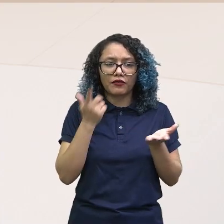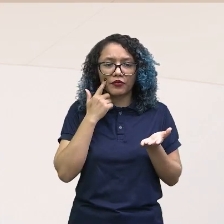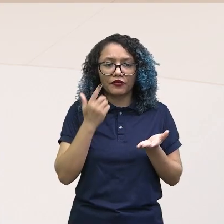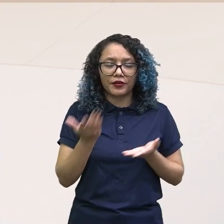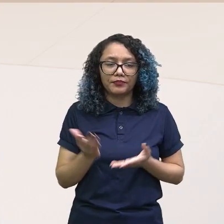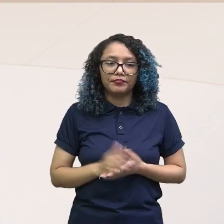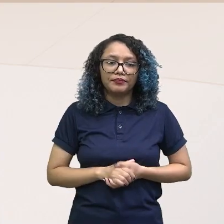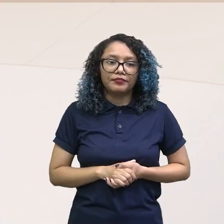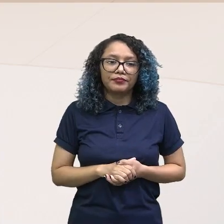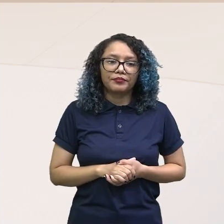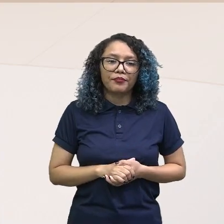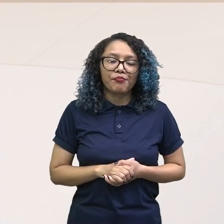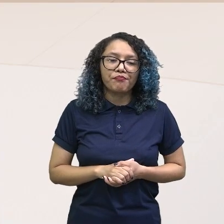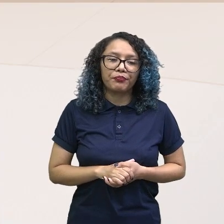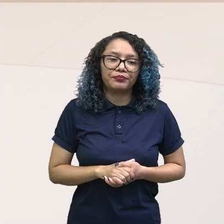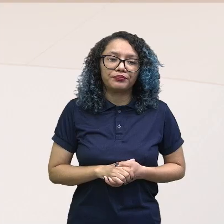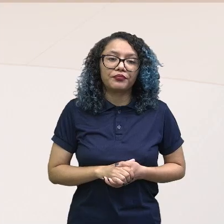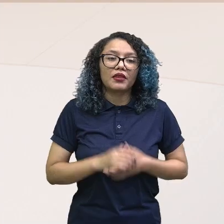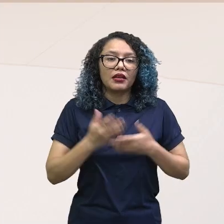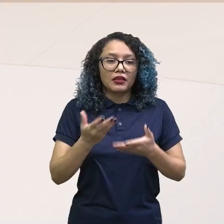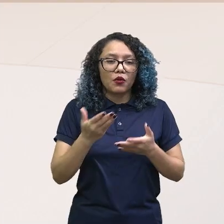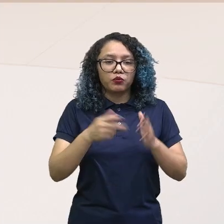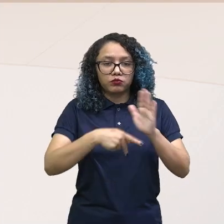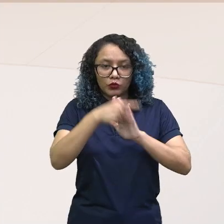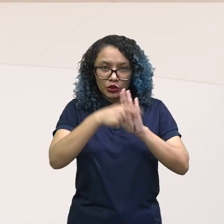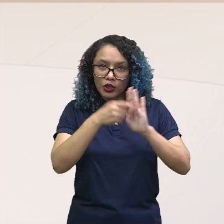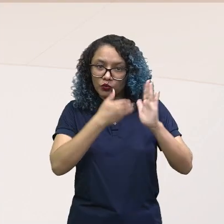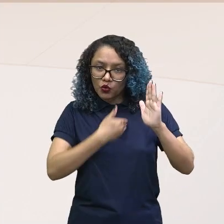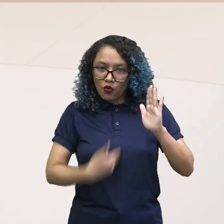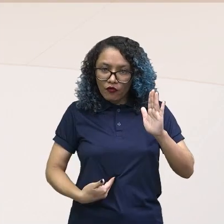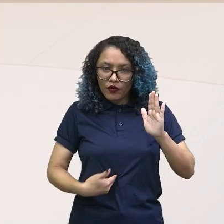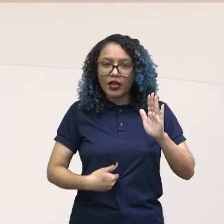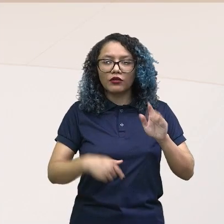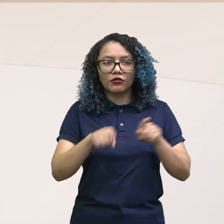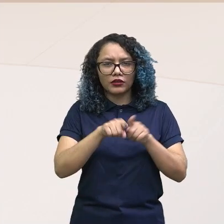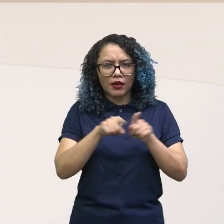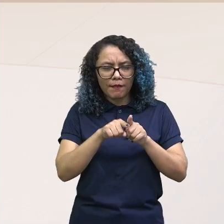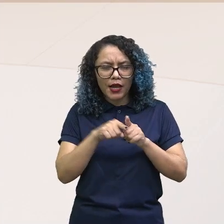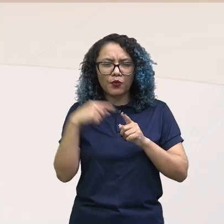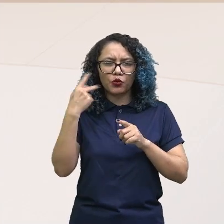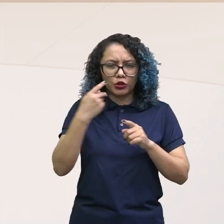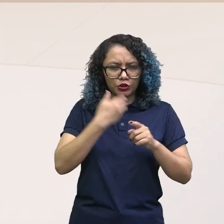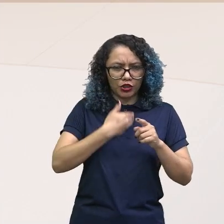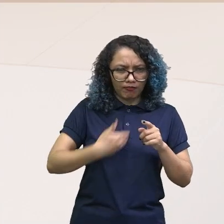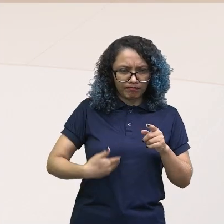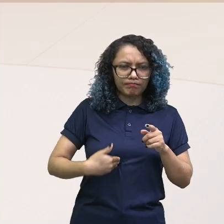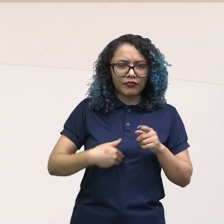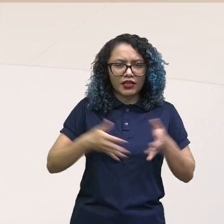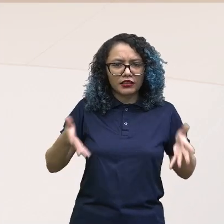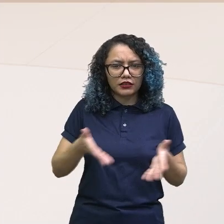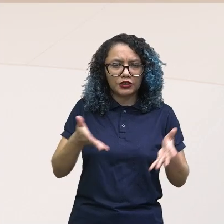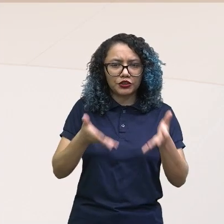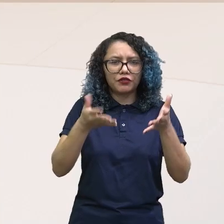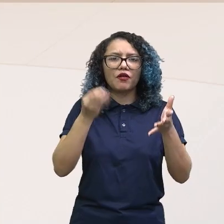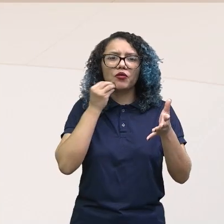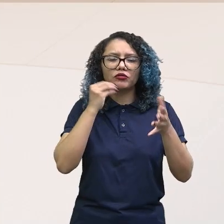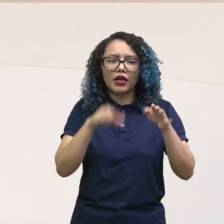então, vejam lá. Programas governamentais e políticas públicas que promovem a igualdade de